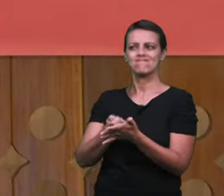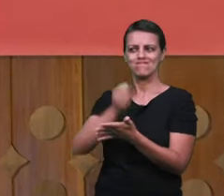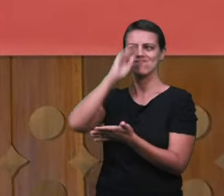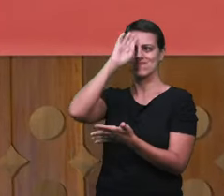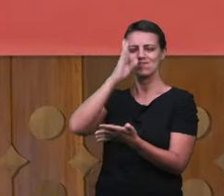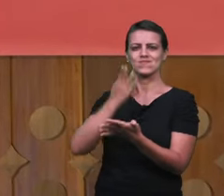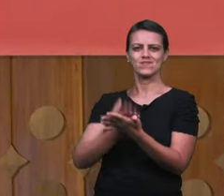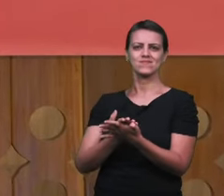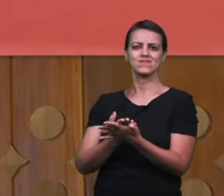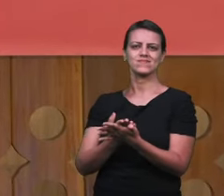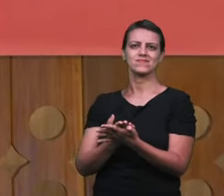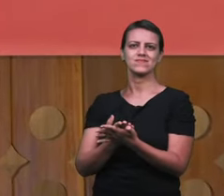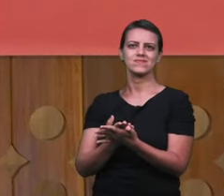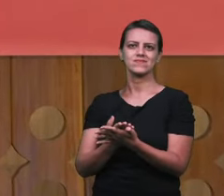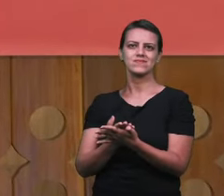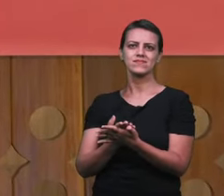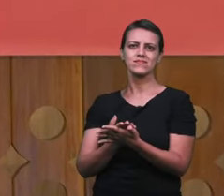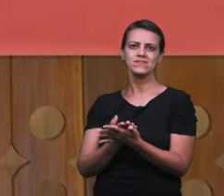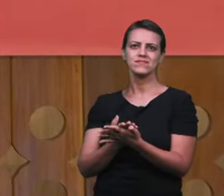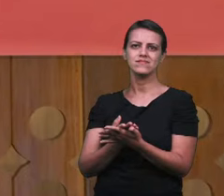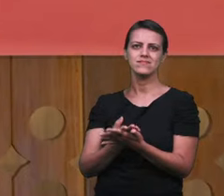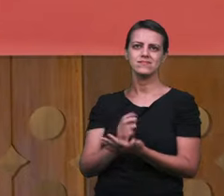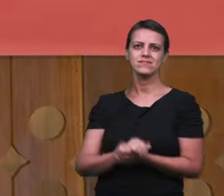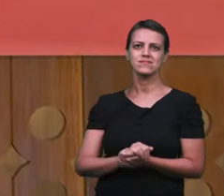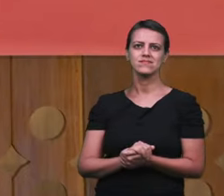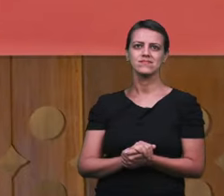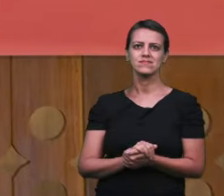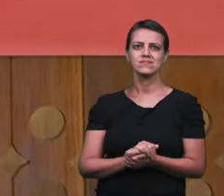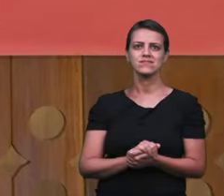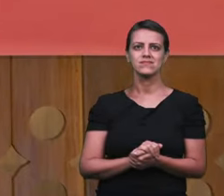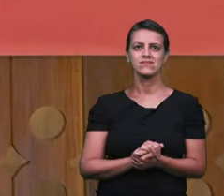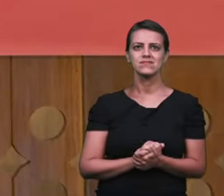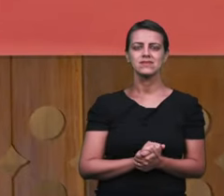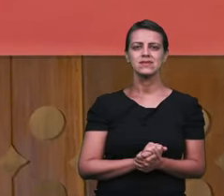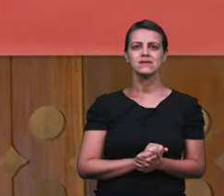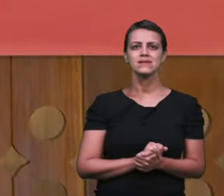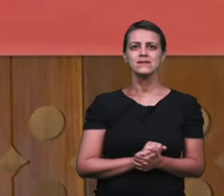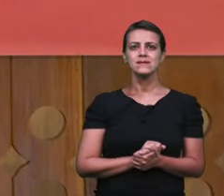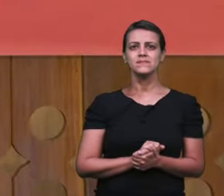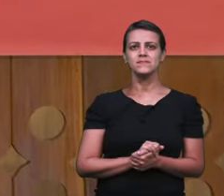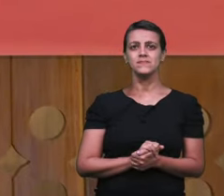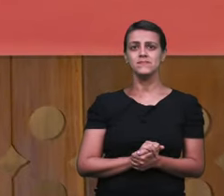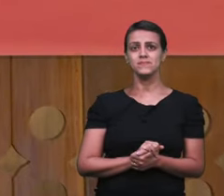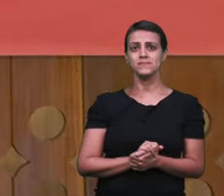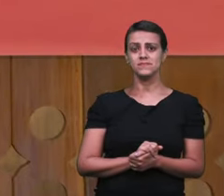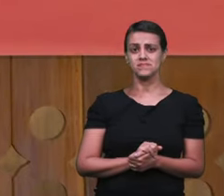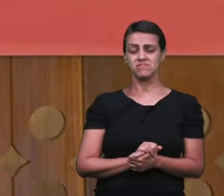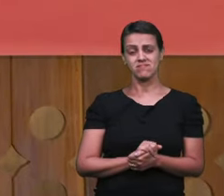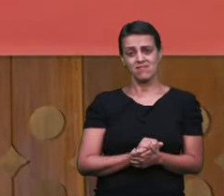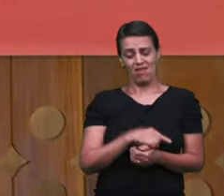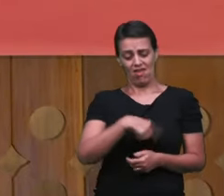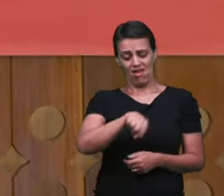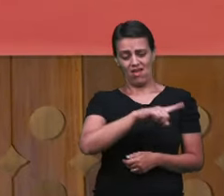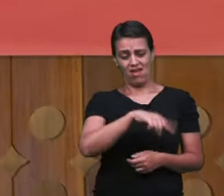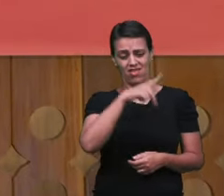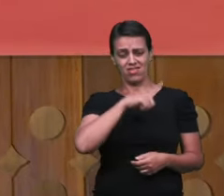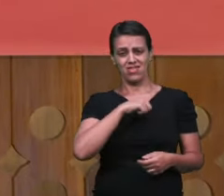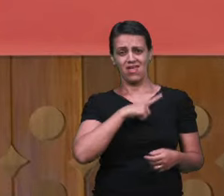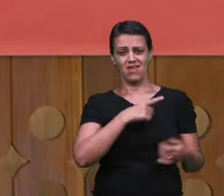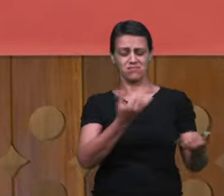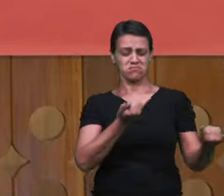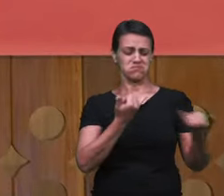se a trombeta der sonido incerto, e ela dá sonido incerto, é toque de corneta, de bobagem, é gente falando